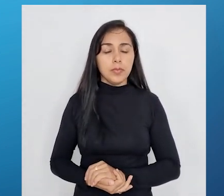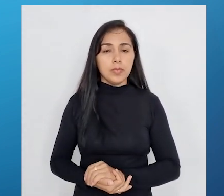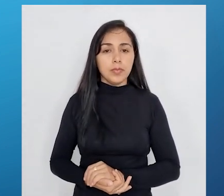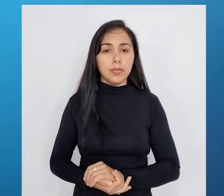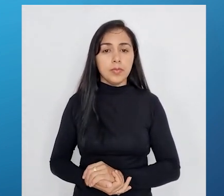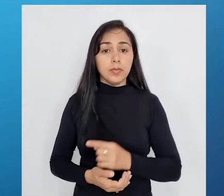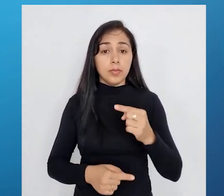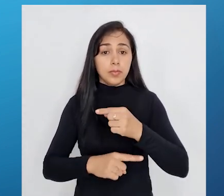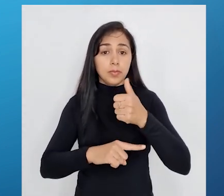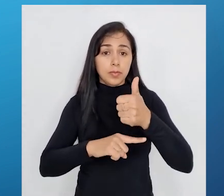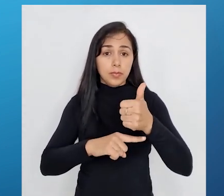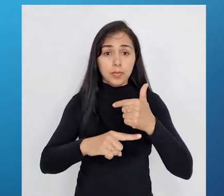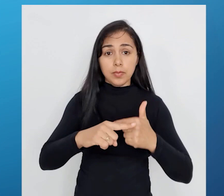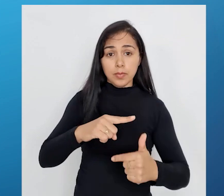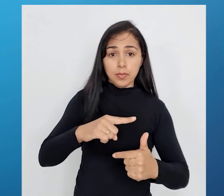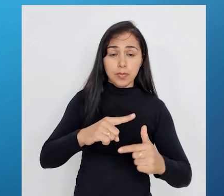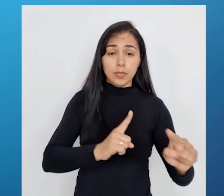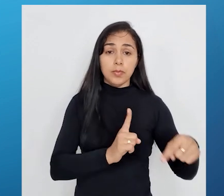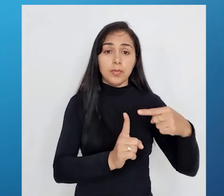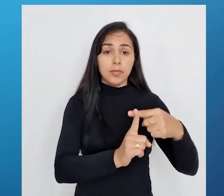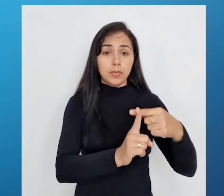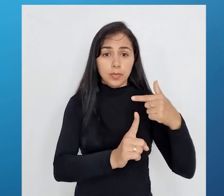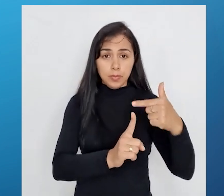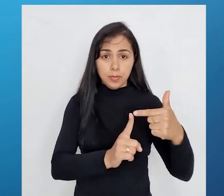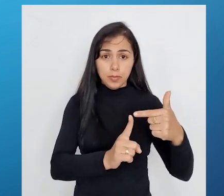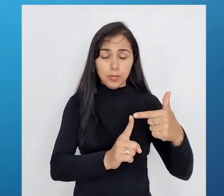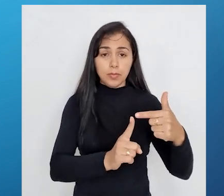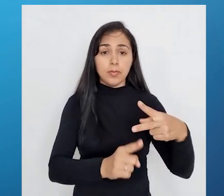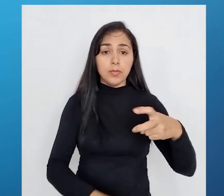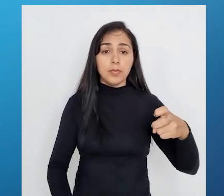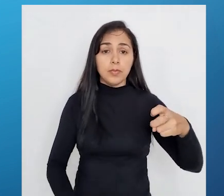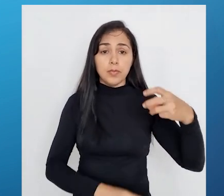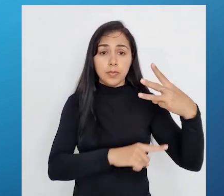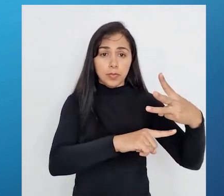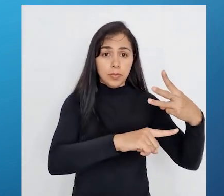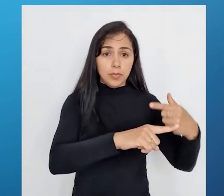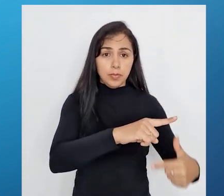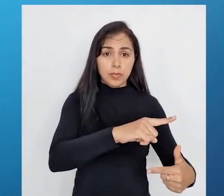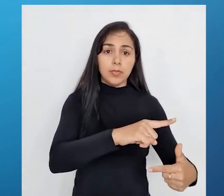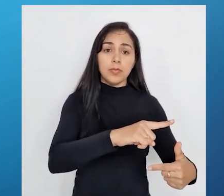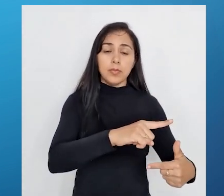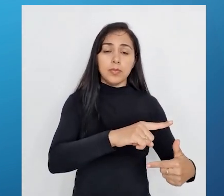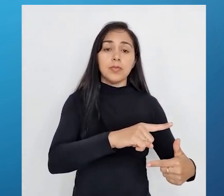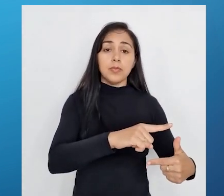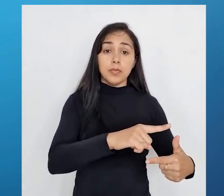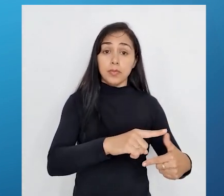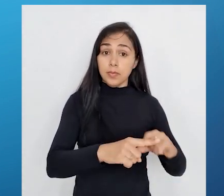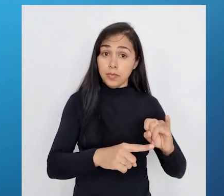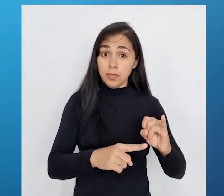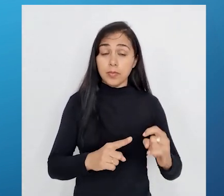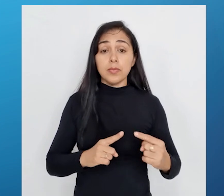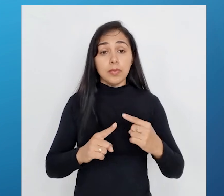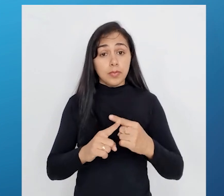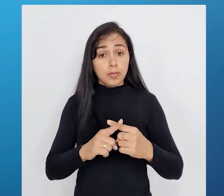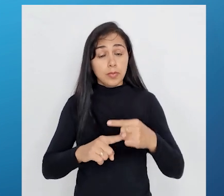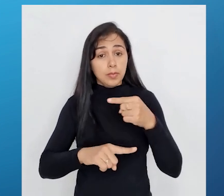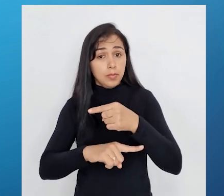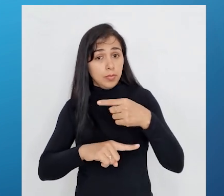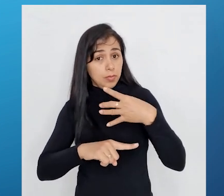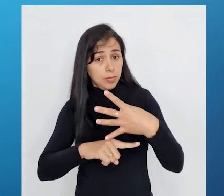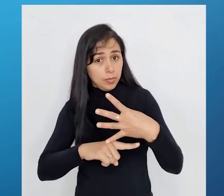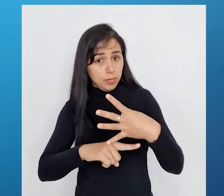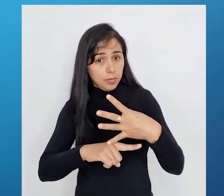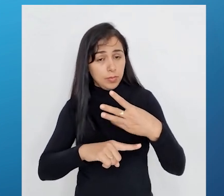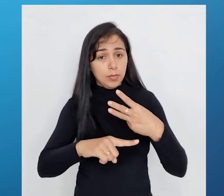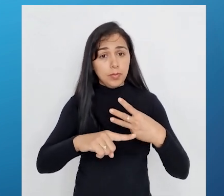2 mais 2, 3 sobre 2. E realmente, quando a gente multiplica menos 4 sobre 3 vezes 3